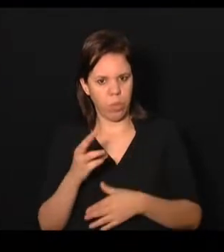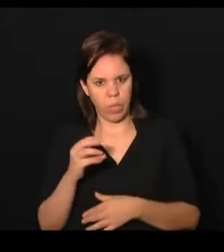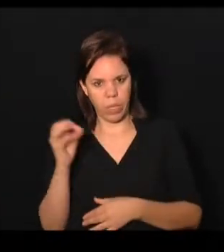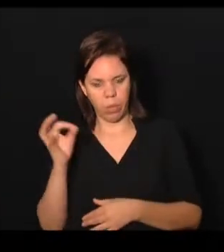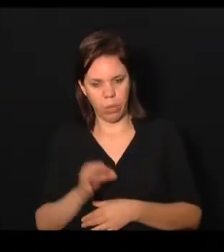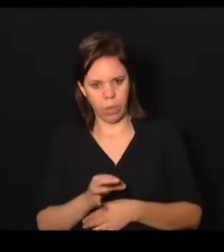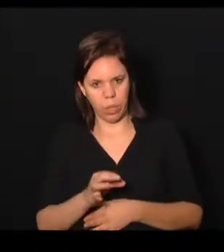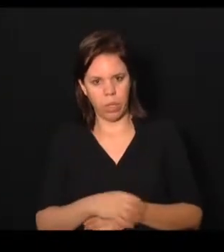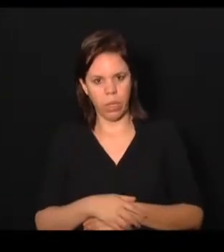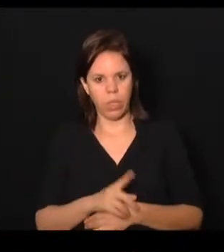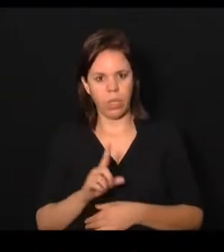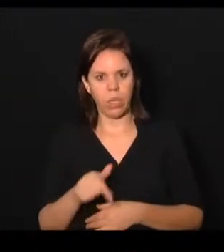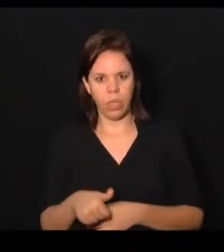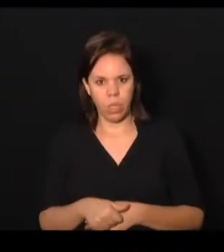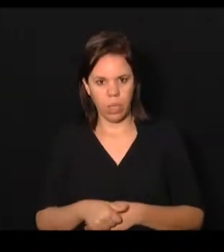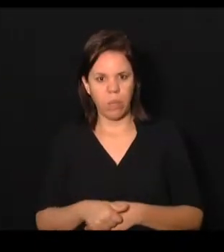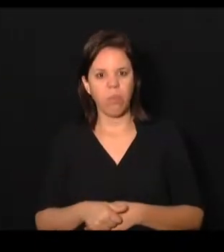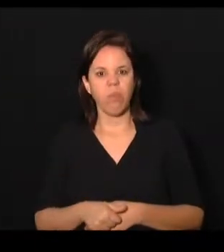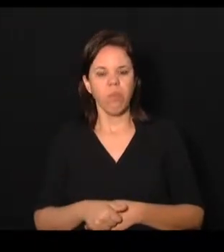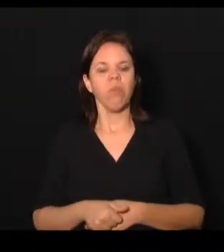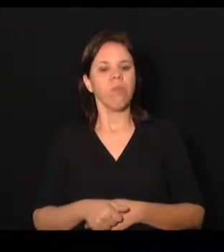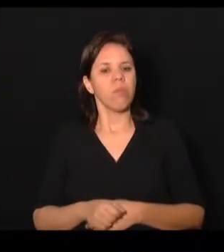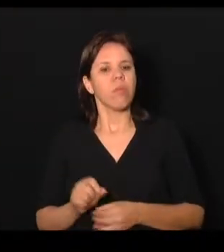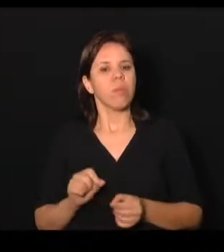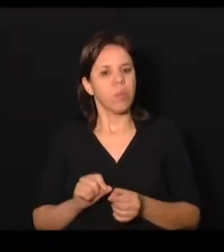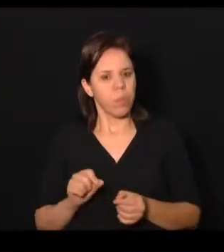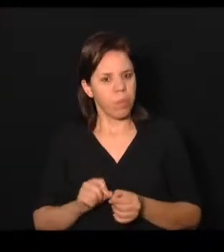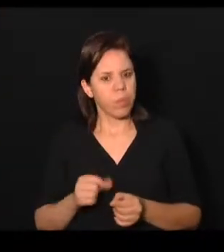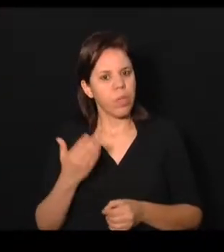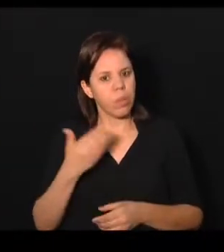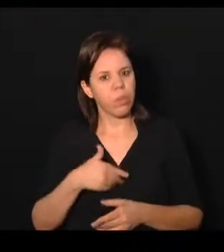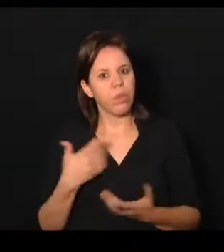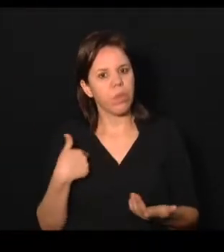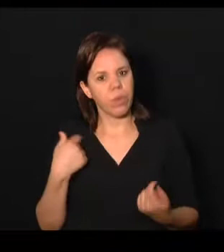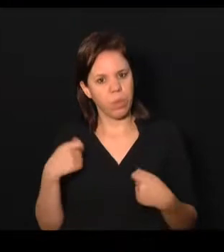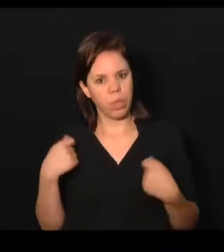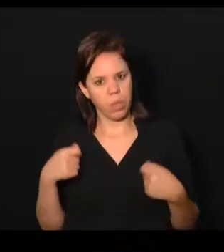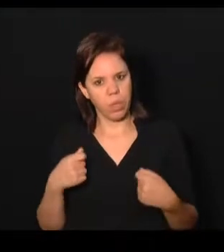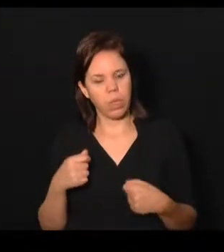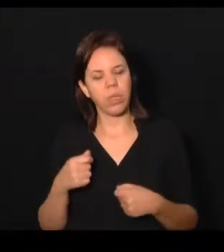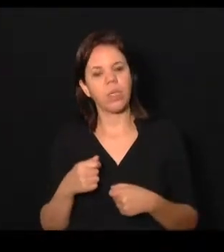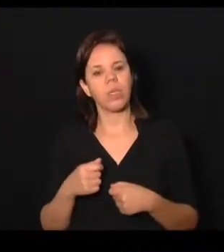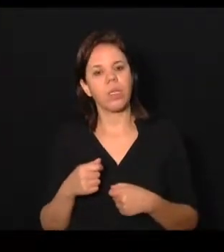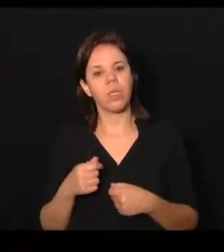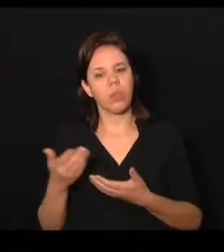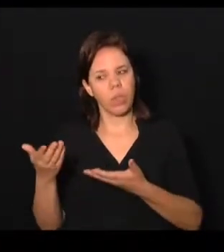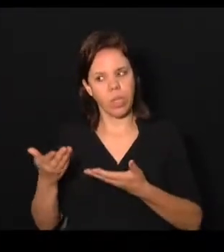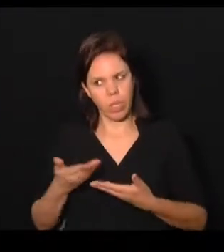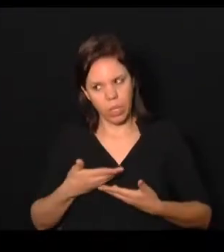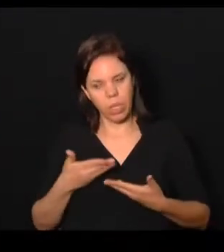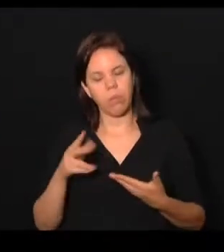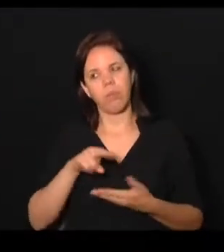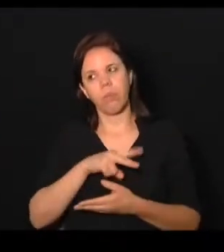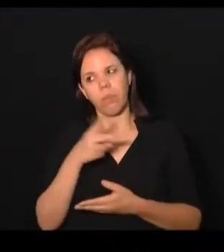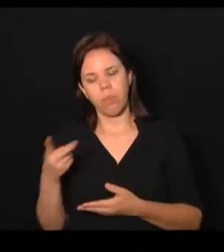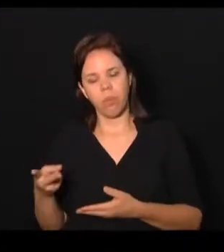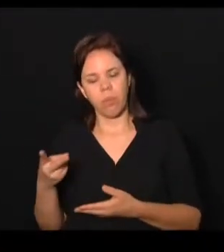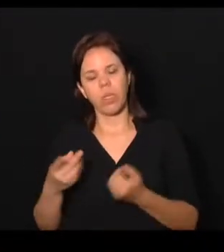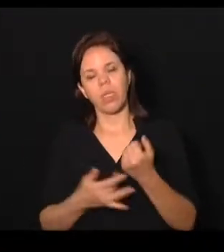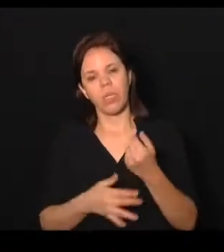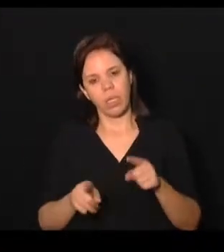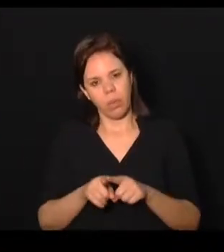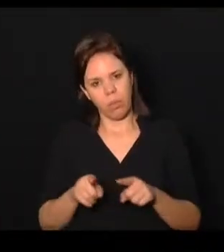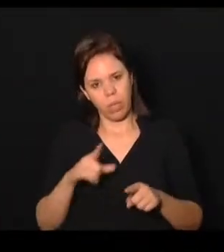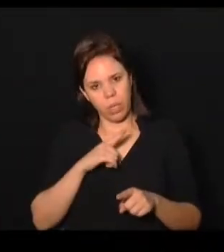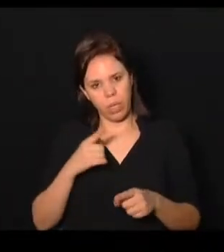30%, isso vai acima daquelas minhas reservas. E aí eu provavelmente vou precisar de uma transfusão. Então, a gente tem mecanismos para isso também,